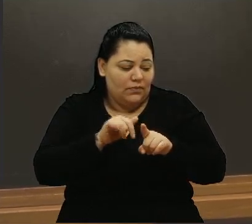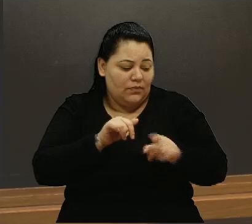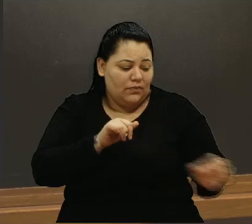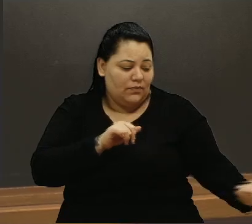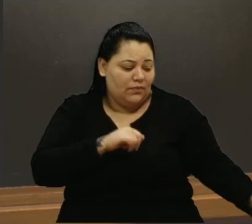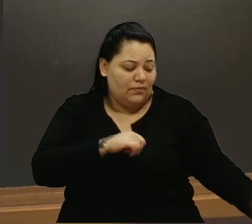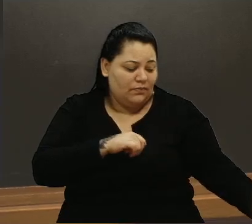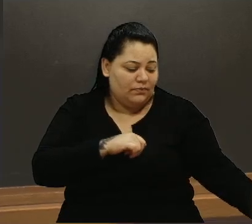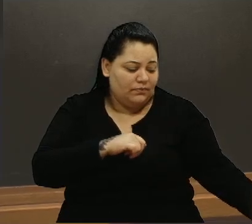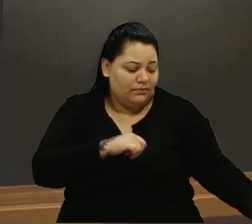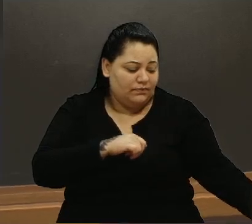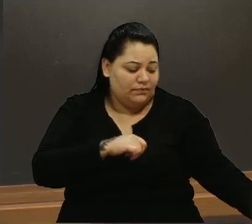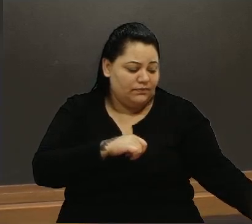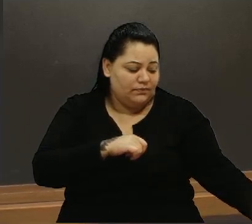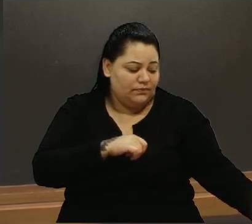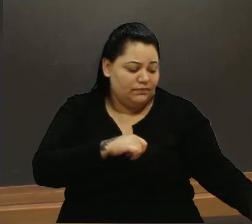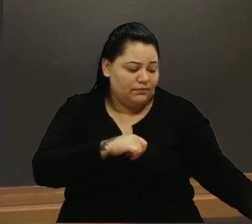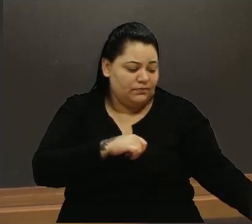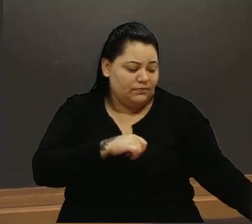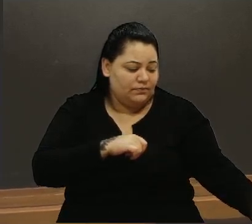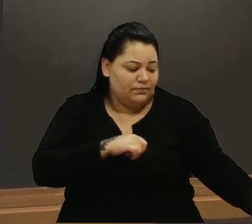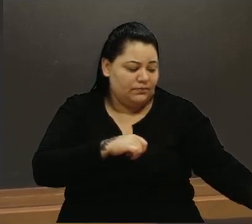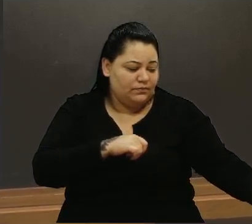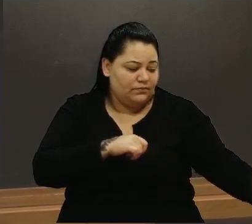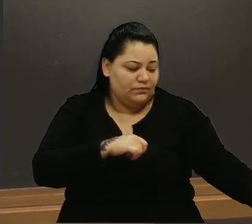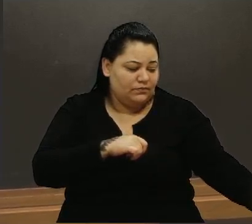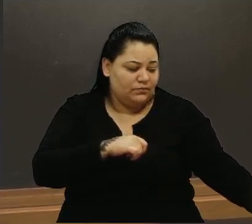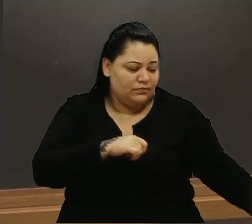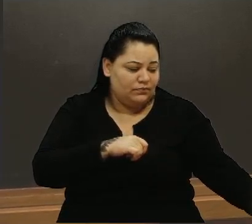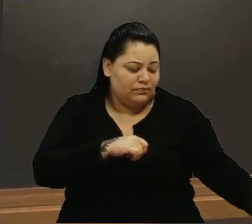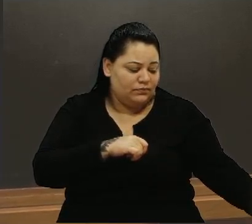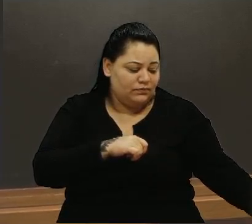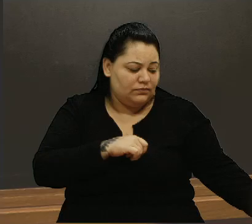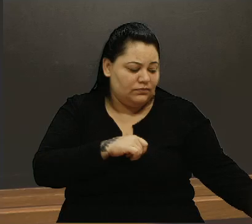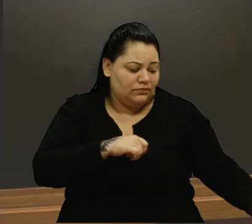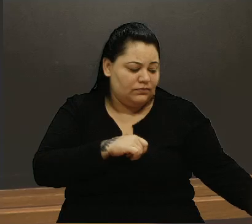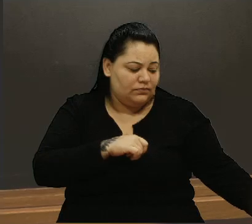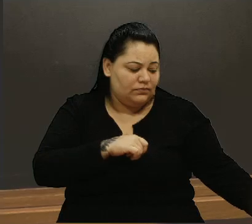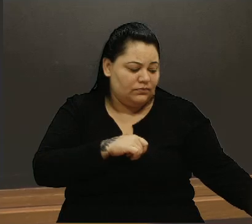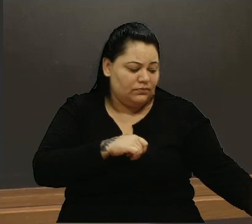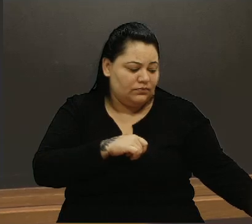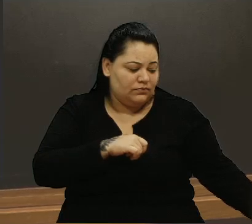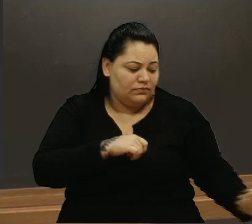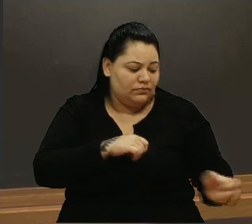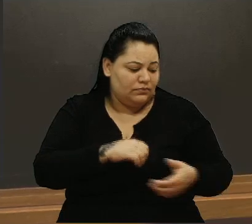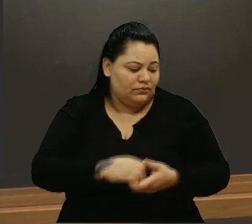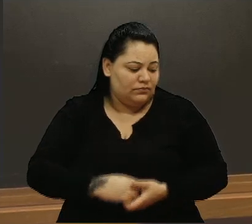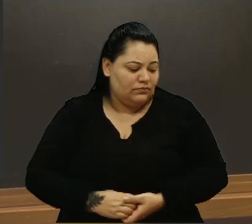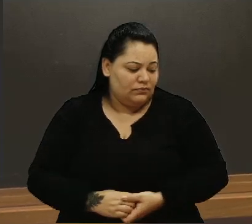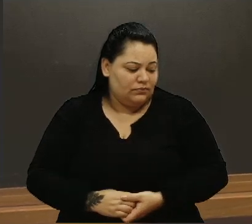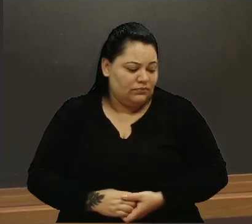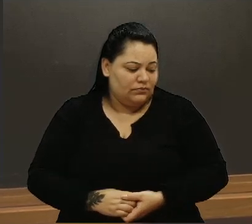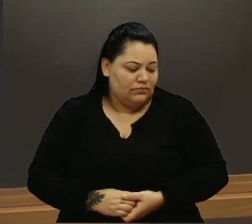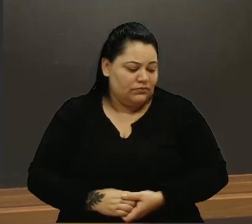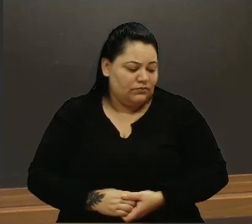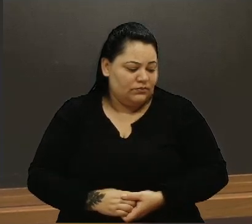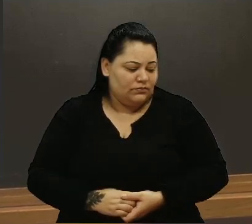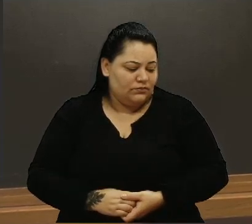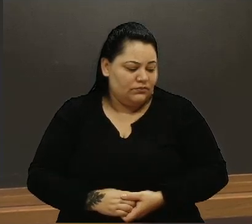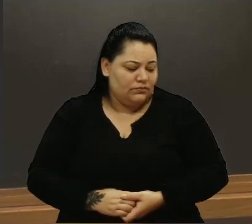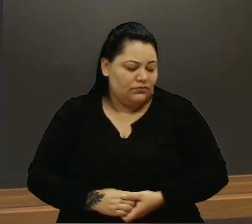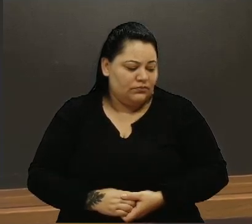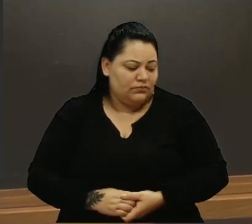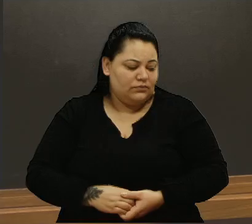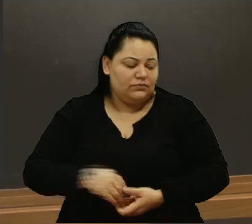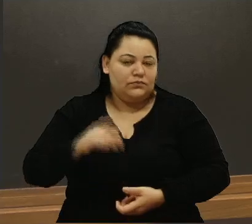investimento público, disponibilizar para os diretores fazer investimento nas escolas. Hoje nós gastamos mais de 6 milhões de reais por mês em